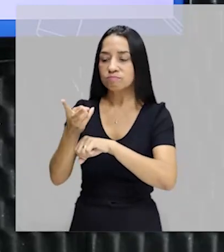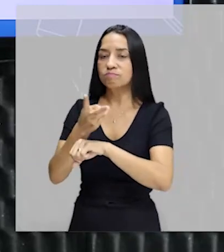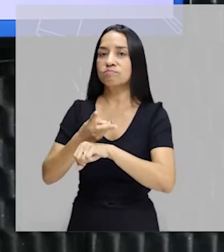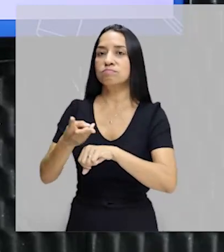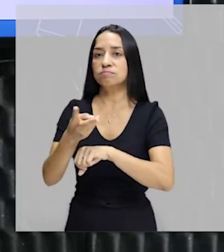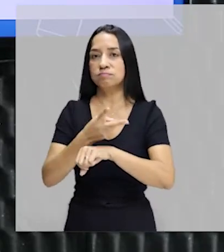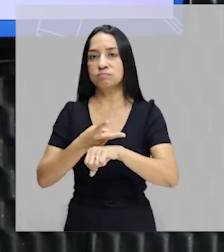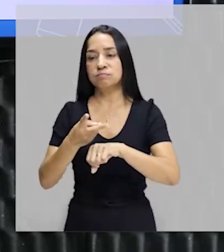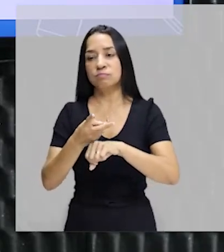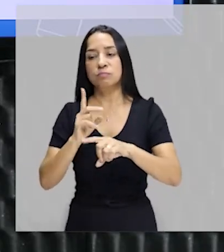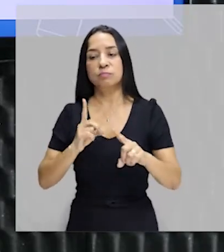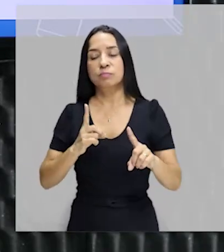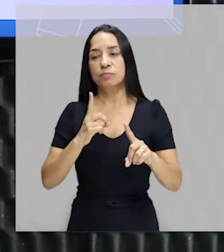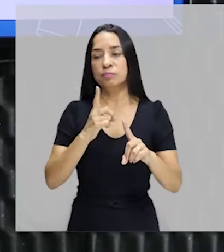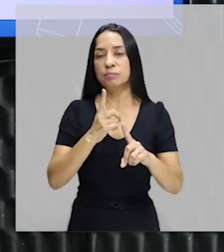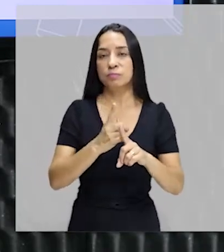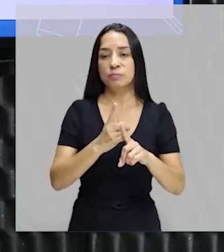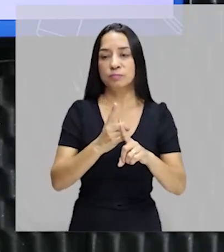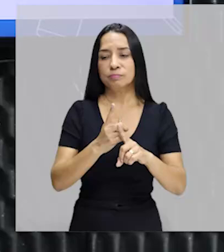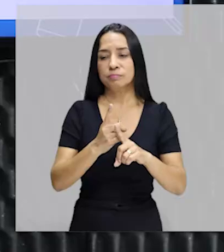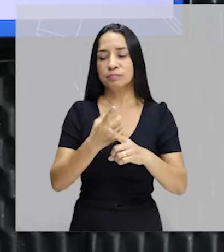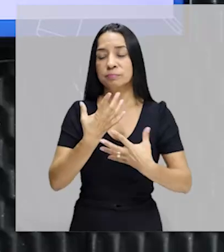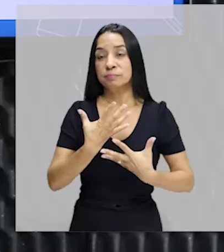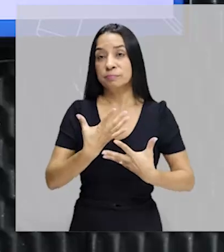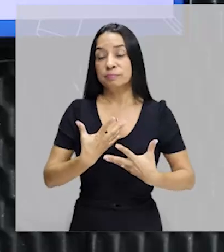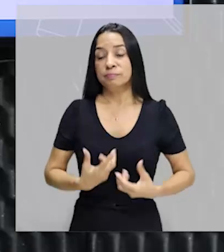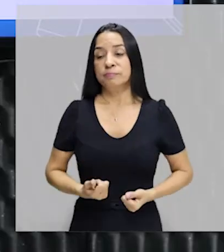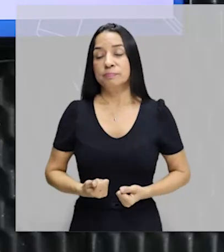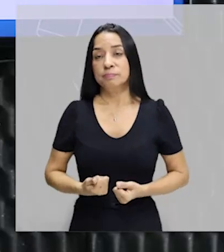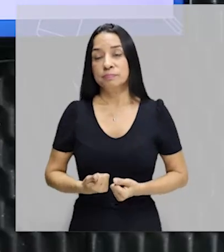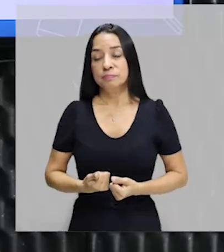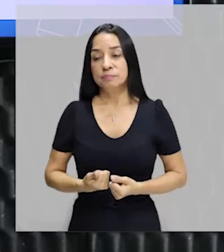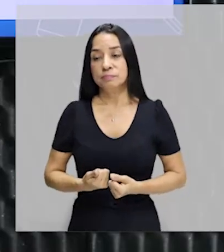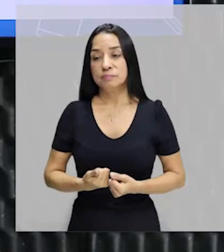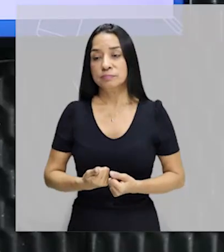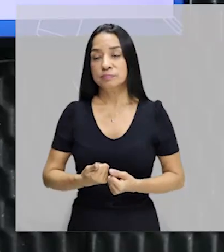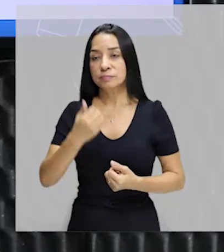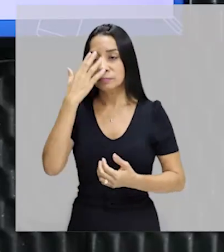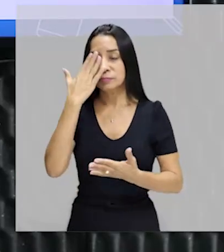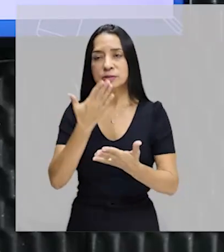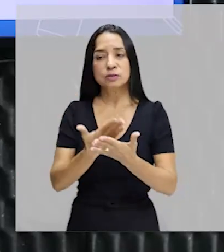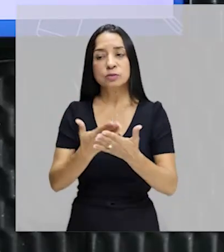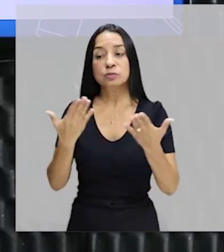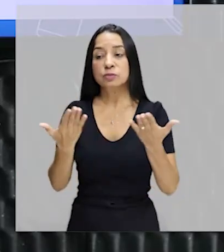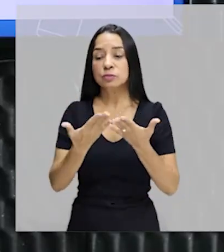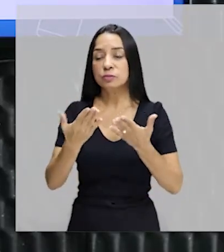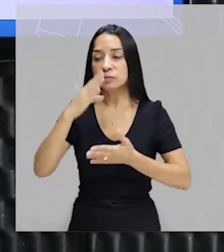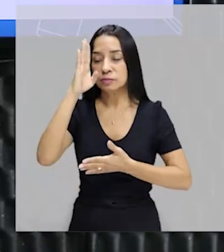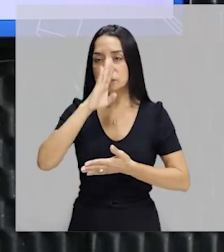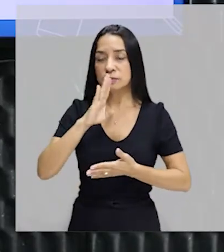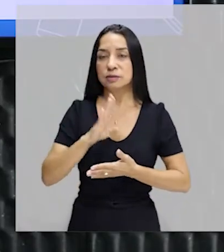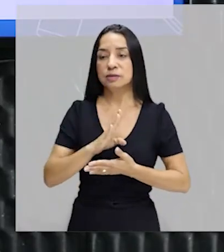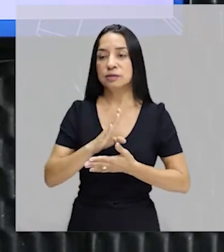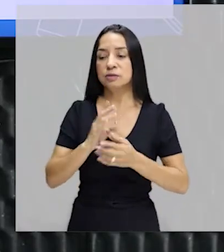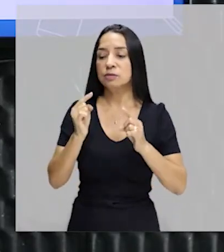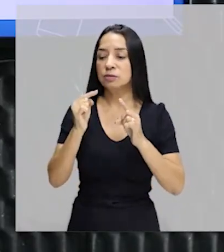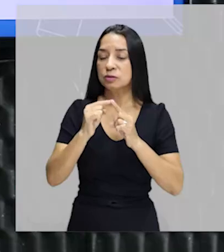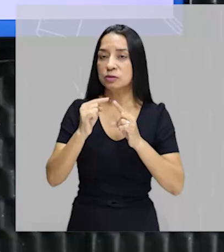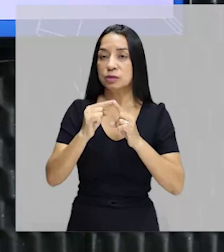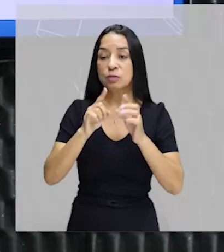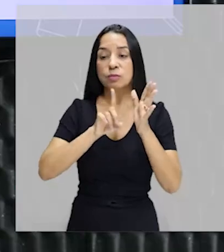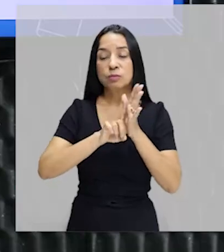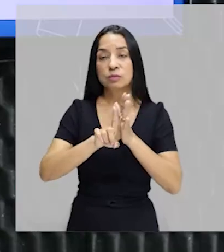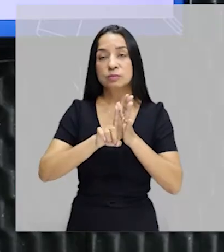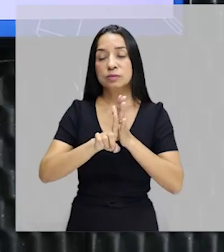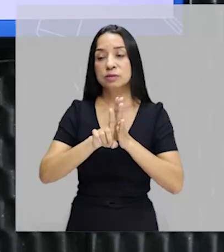Procuraram, não encontraram, cansaram. Eu acredito que hoje o Brasil, segundo algumas